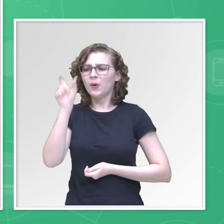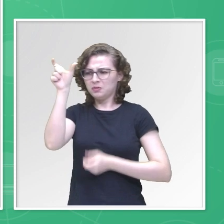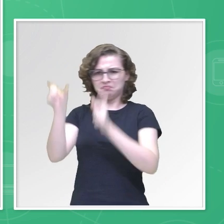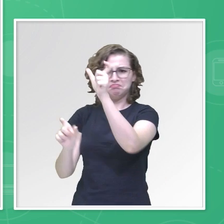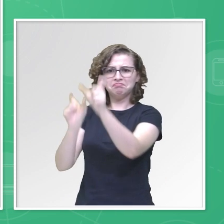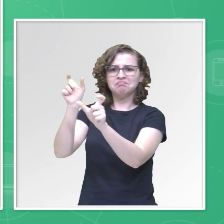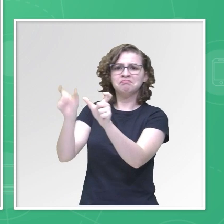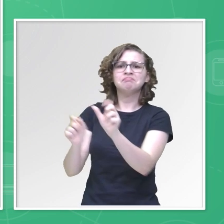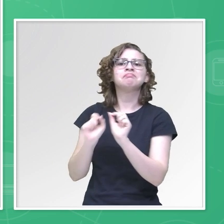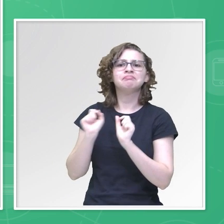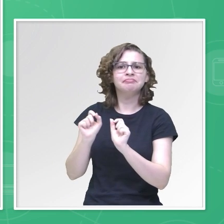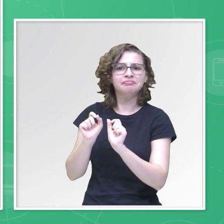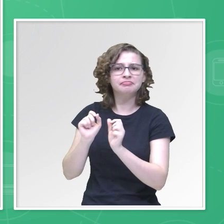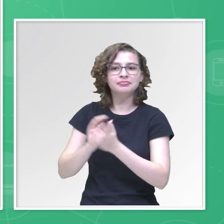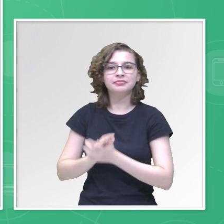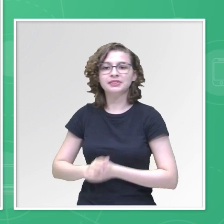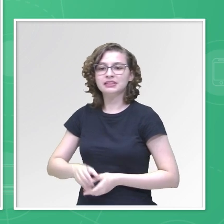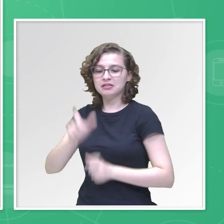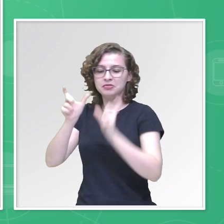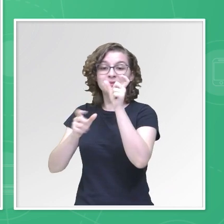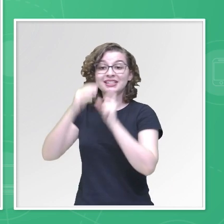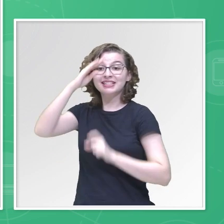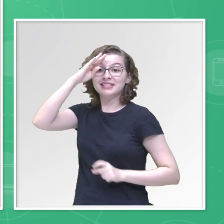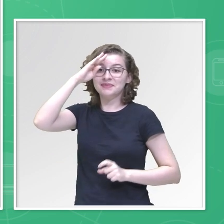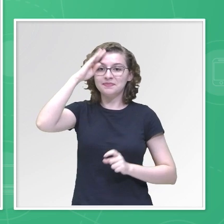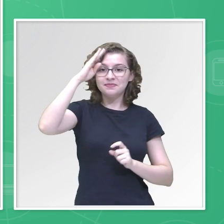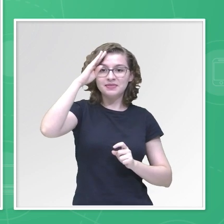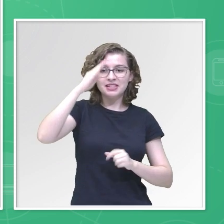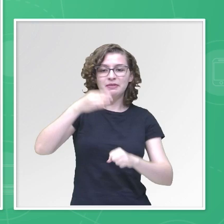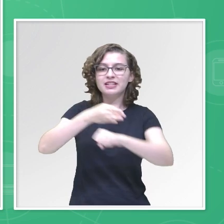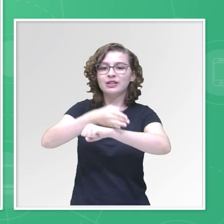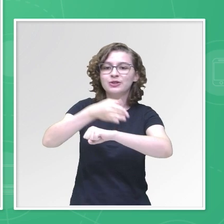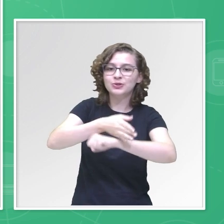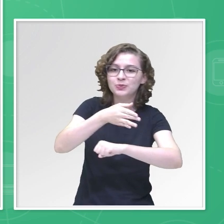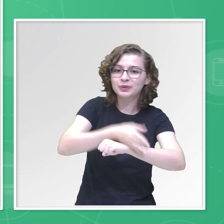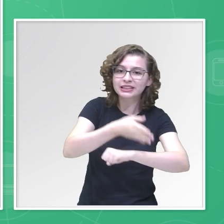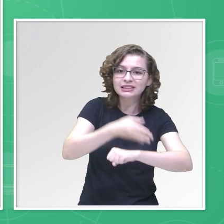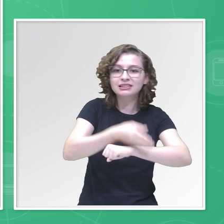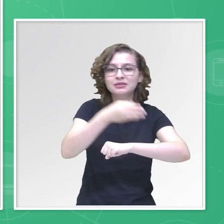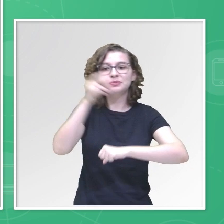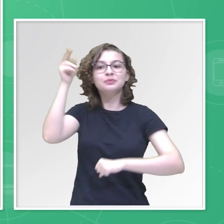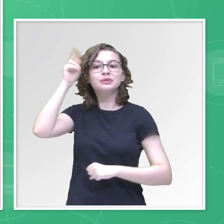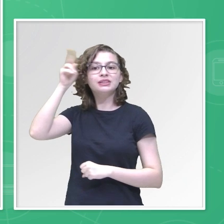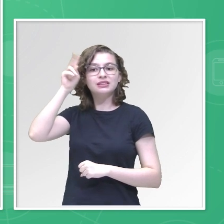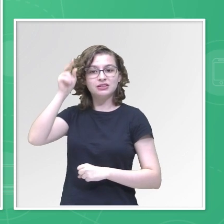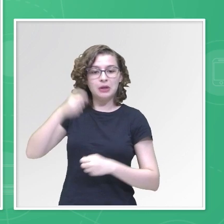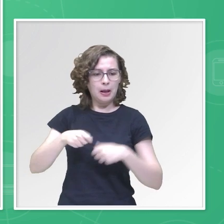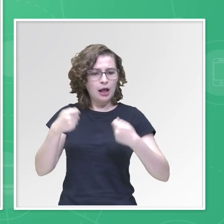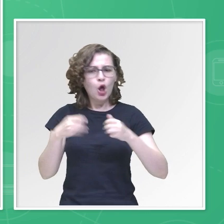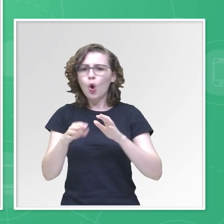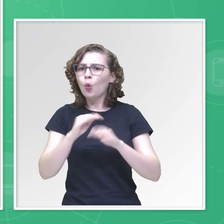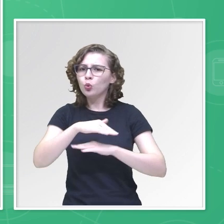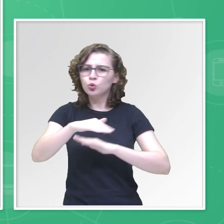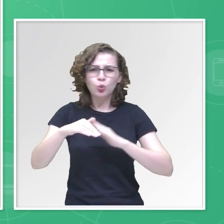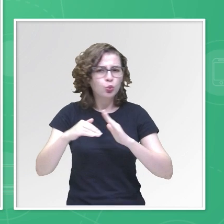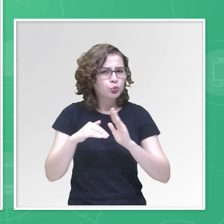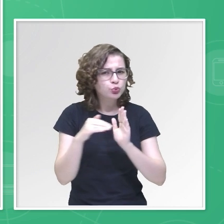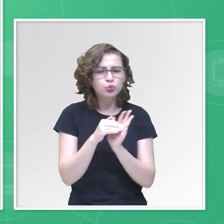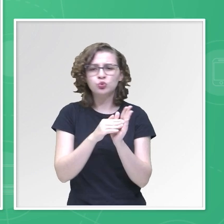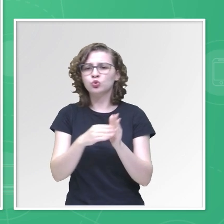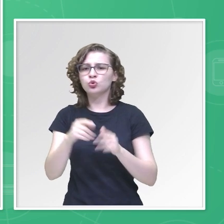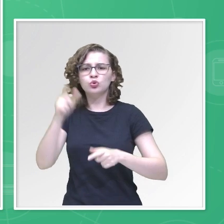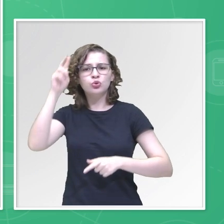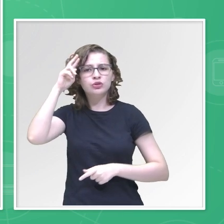as figuras principais os seus personagens da história não existe são eles que agem que